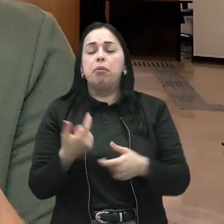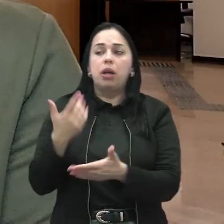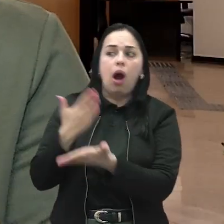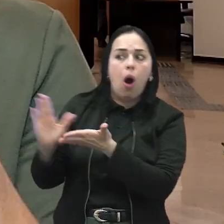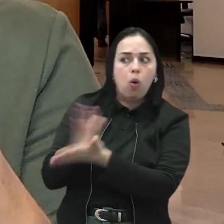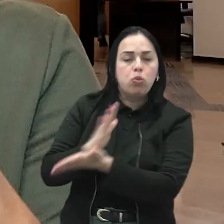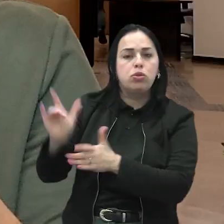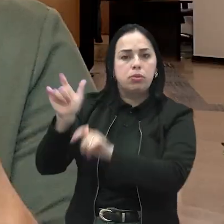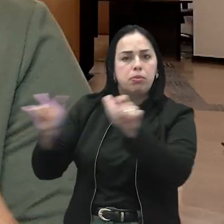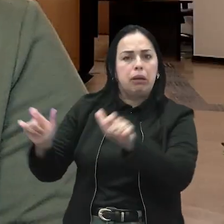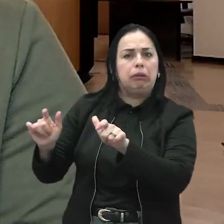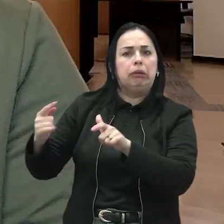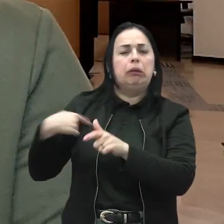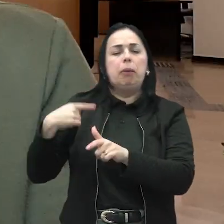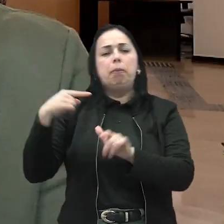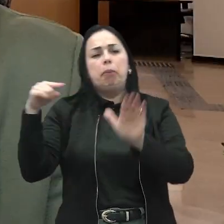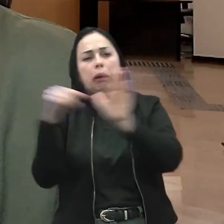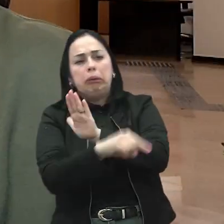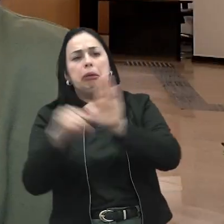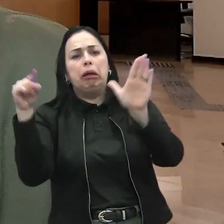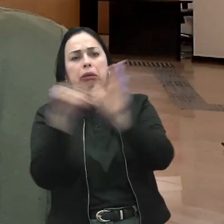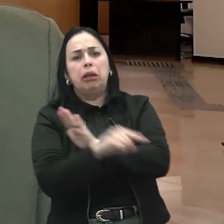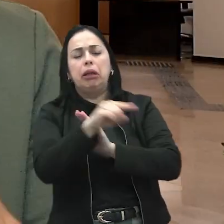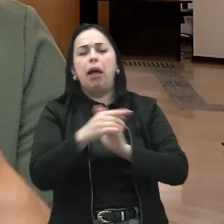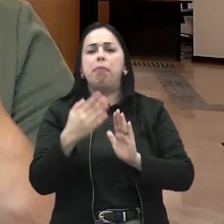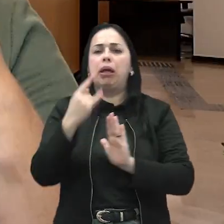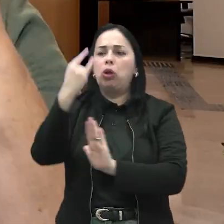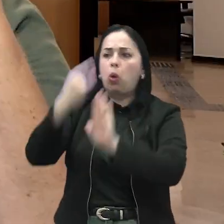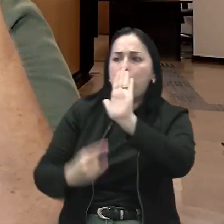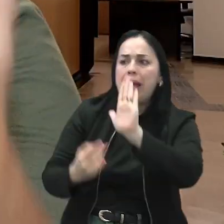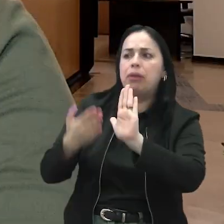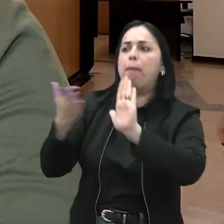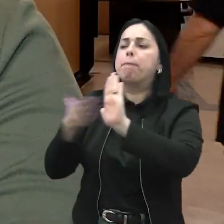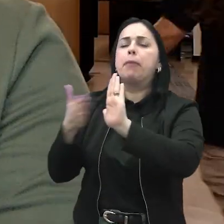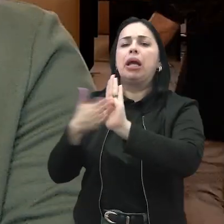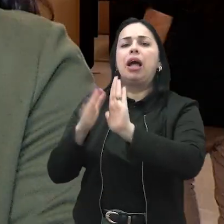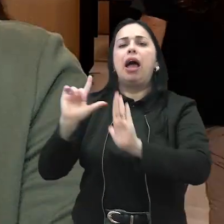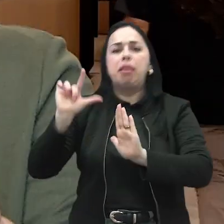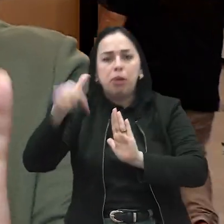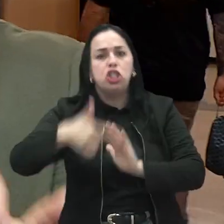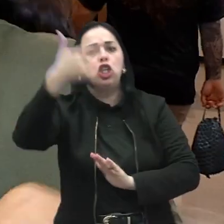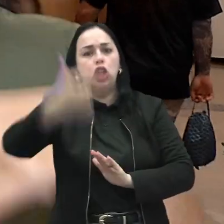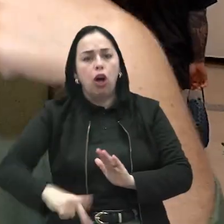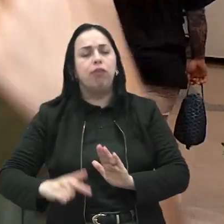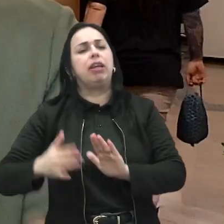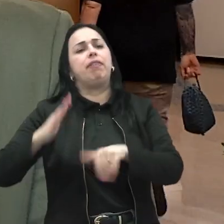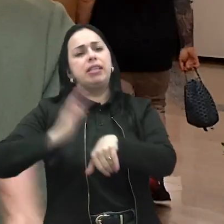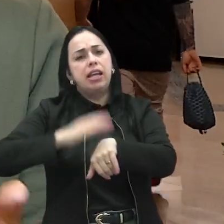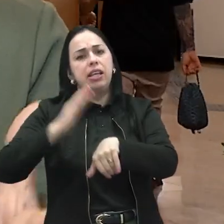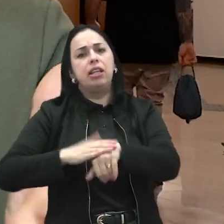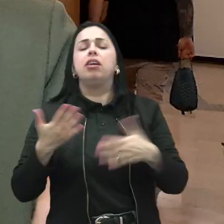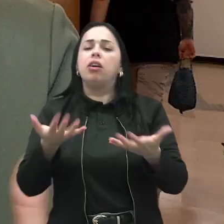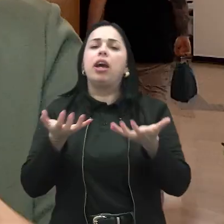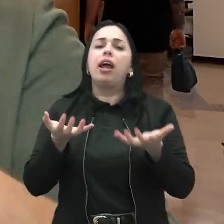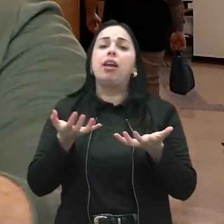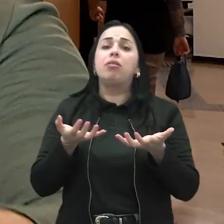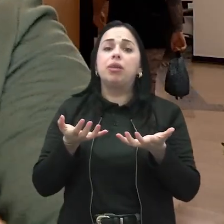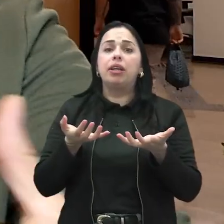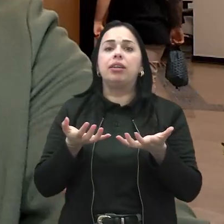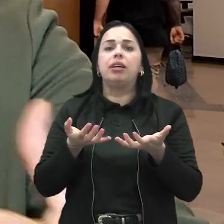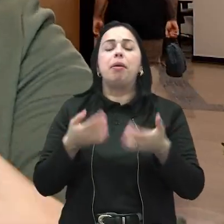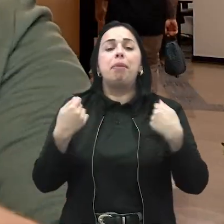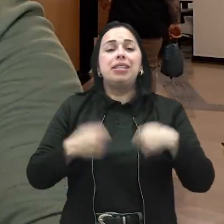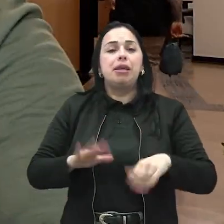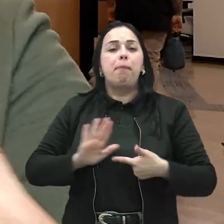muito morador questionando que eles pedem um documento, daqui a pouco eles entregam um documento, tem que refazer esse documento. Então, a gente quer